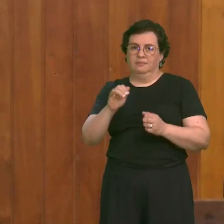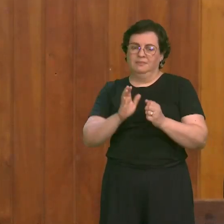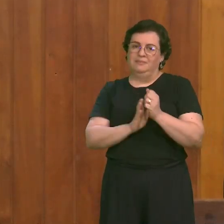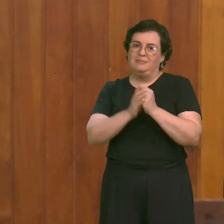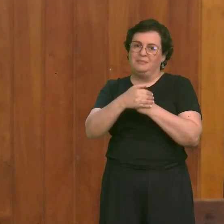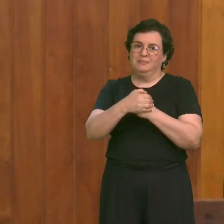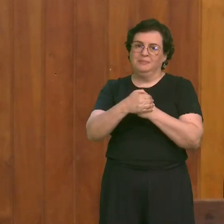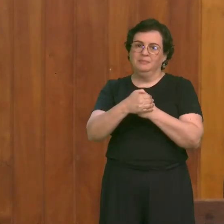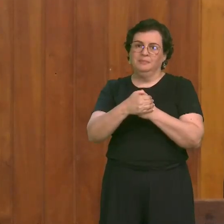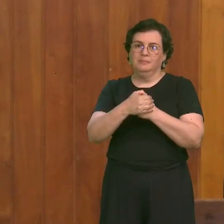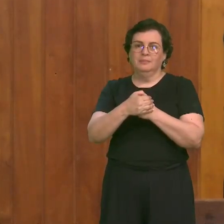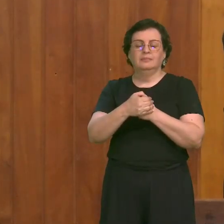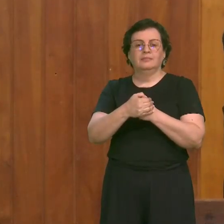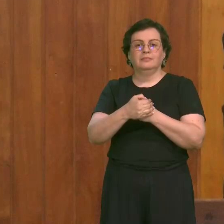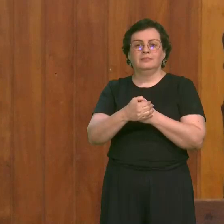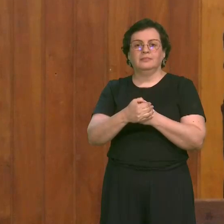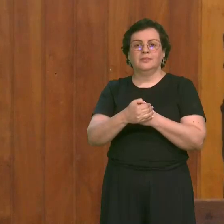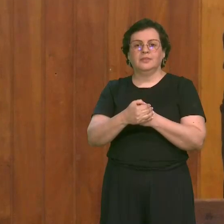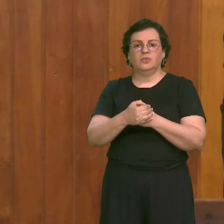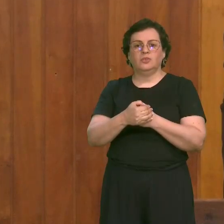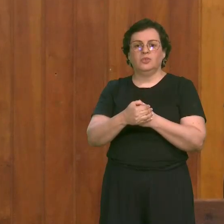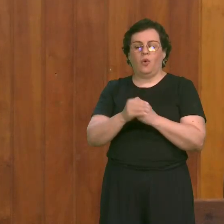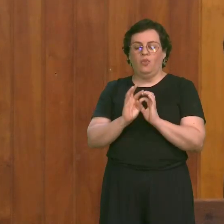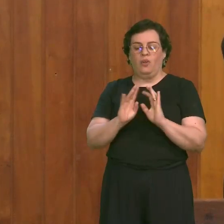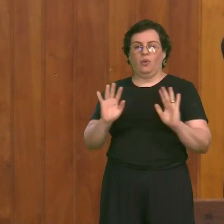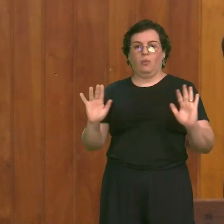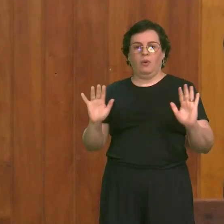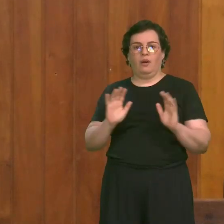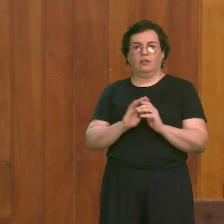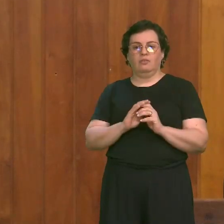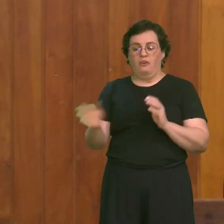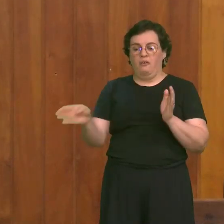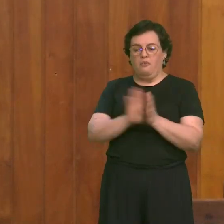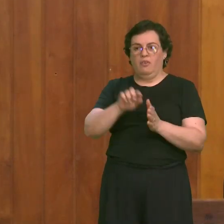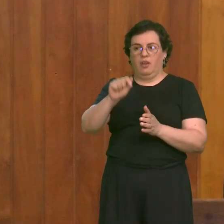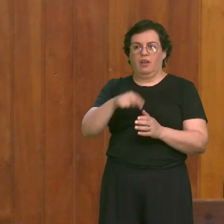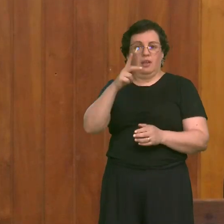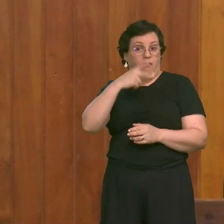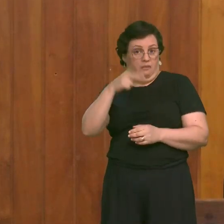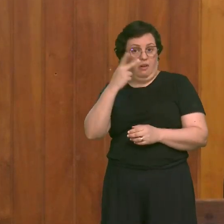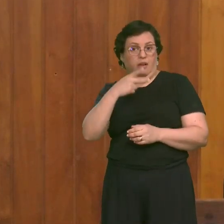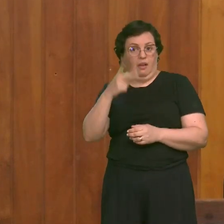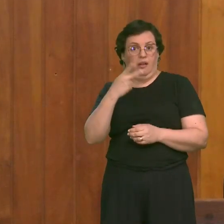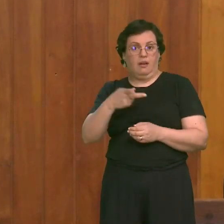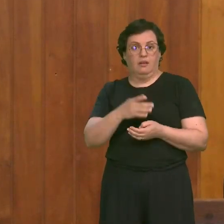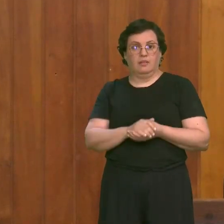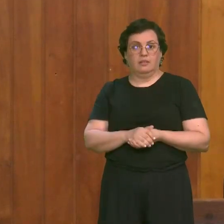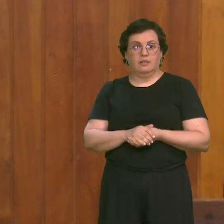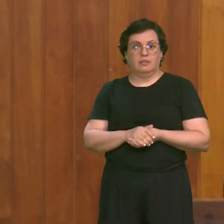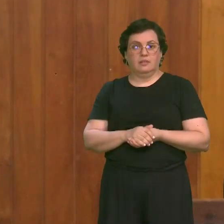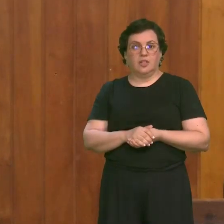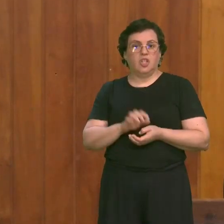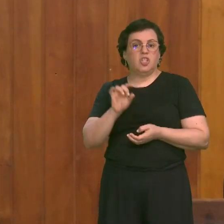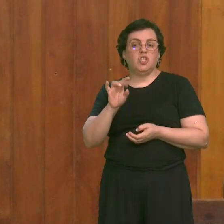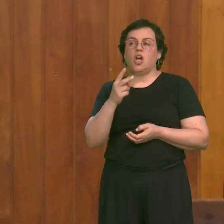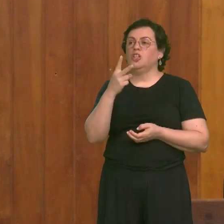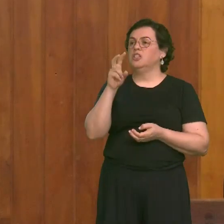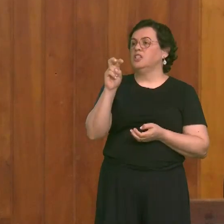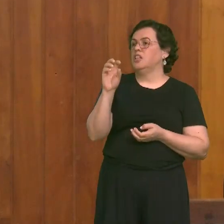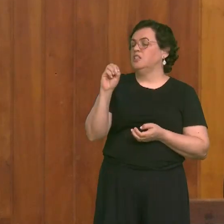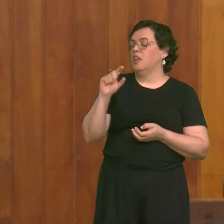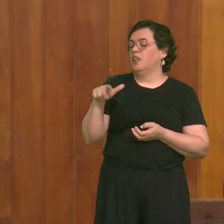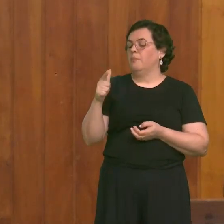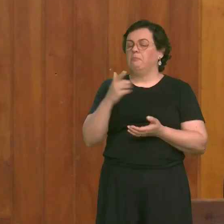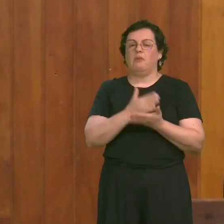moita é chega a ser ridículo e vem aqui botar banca é só 250